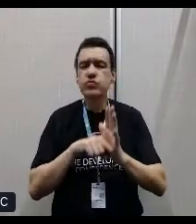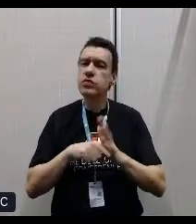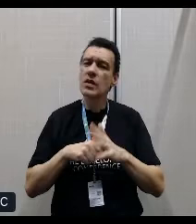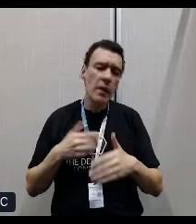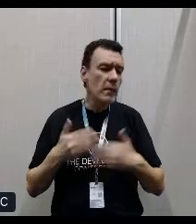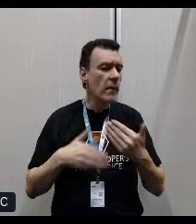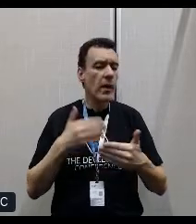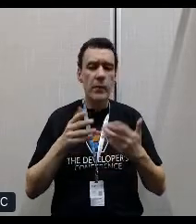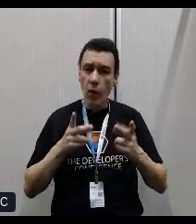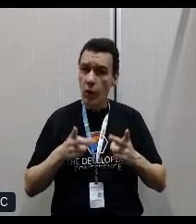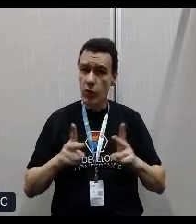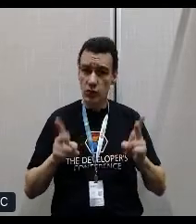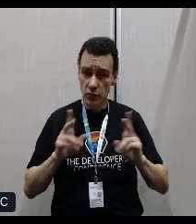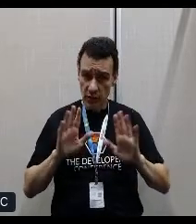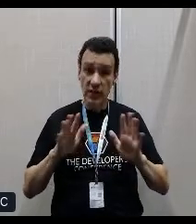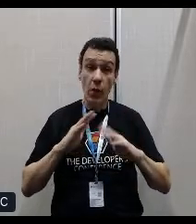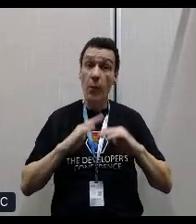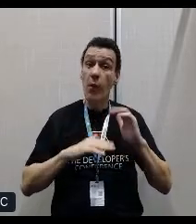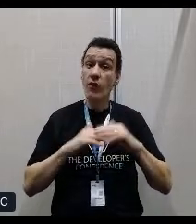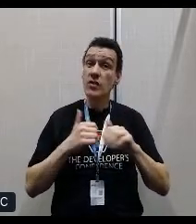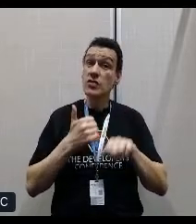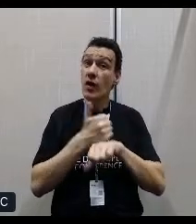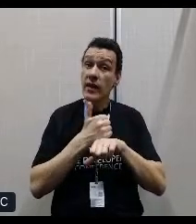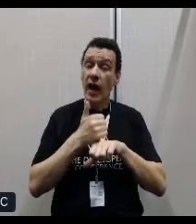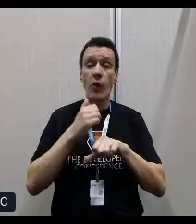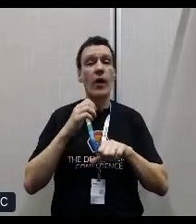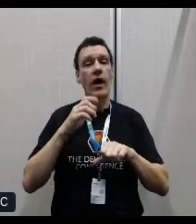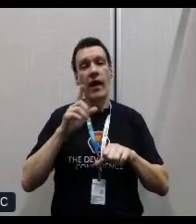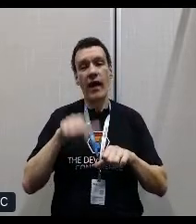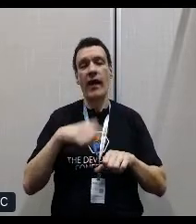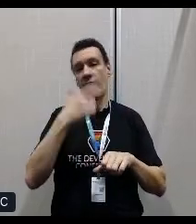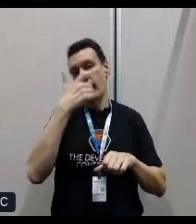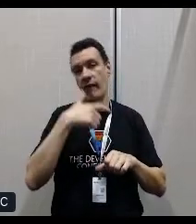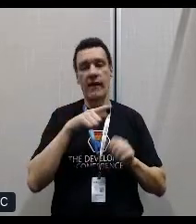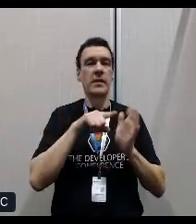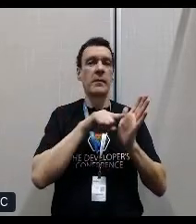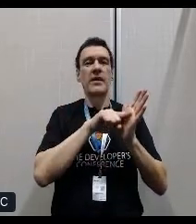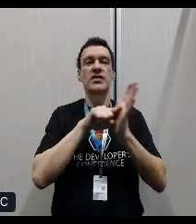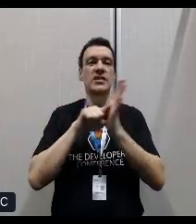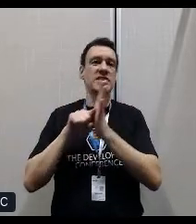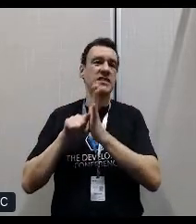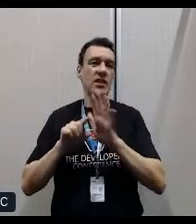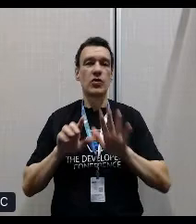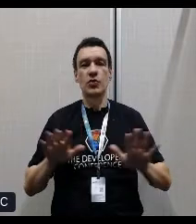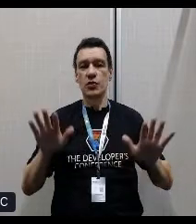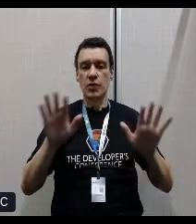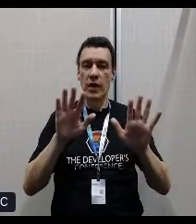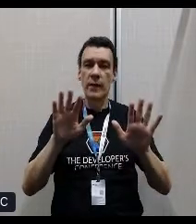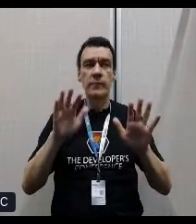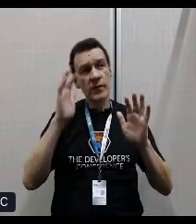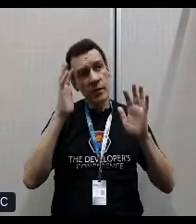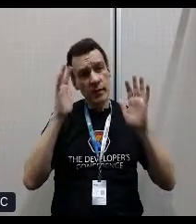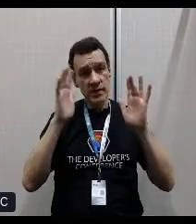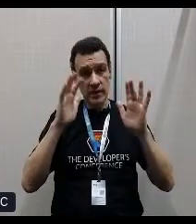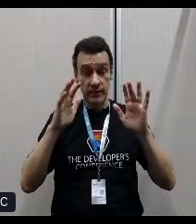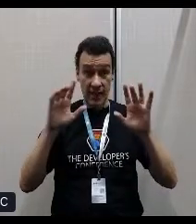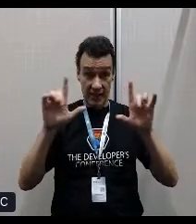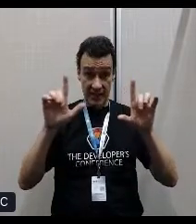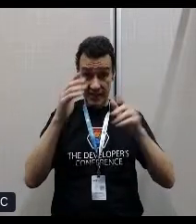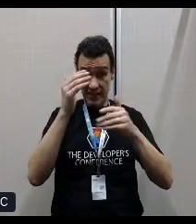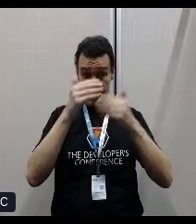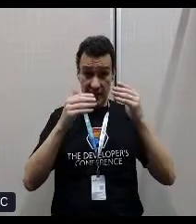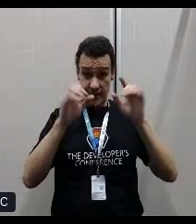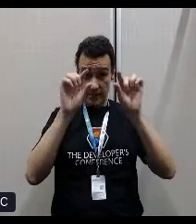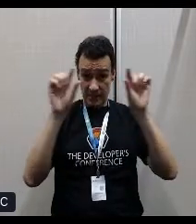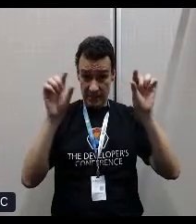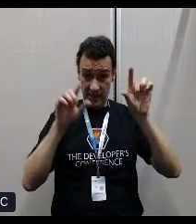o profissional de research, de pesquisa, então, ele tem que pensar, nesse slide que está aqui agora na tela, tem um título Research, e tem uns quadrinhos